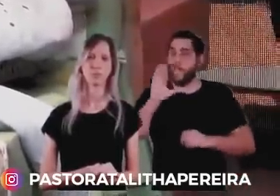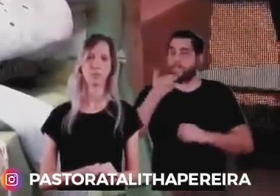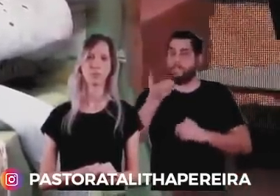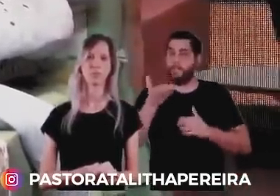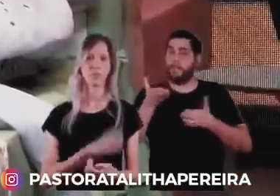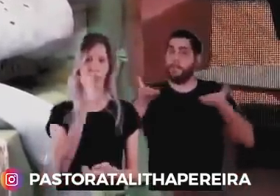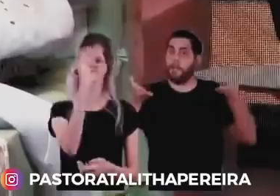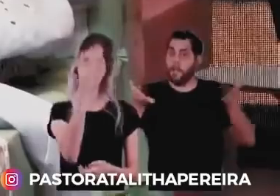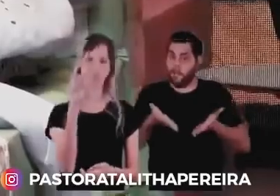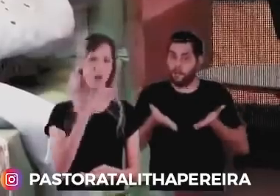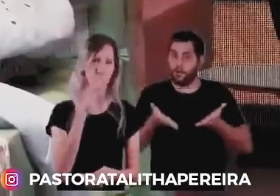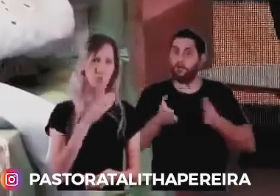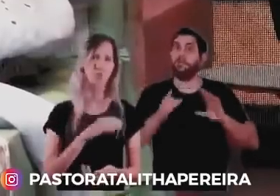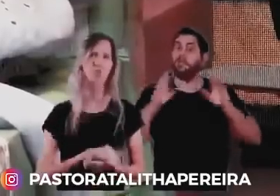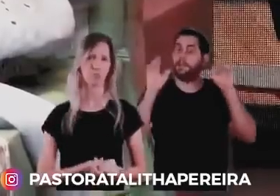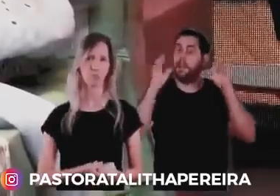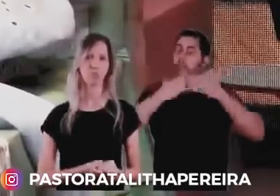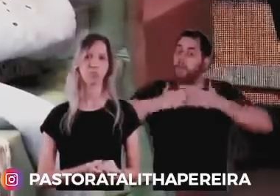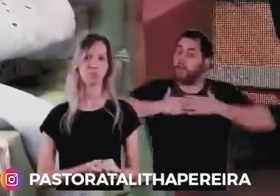mas resolva na calma,